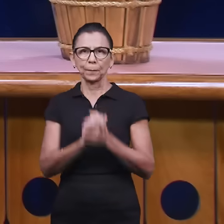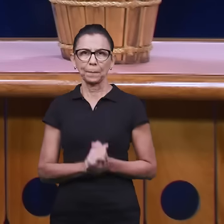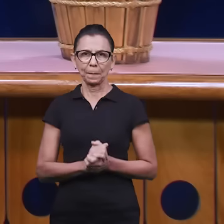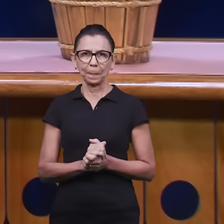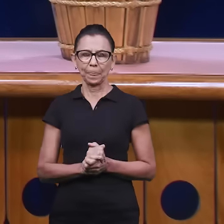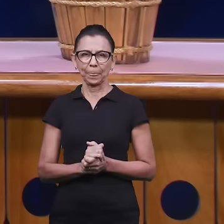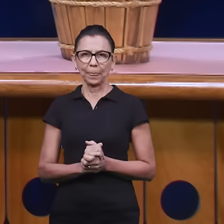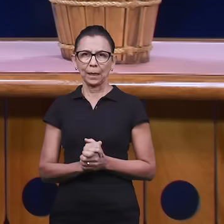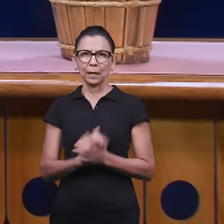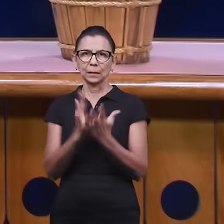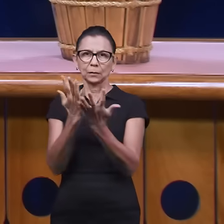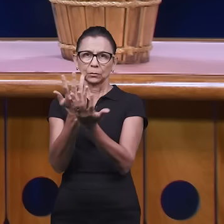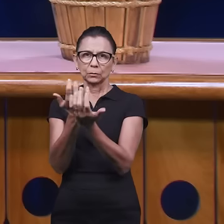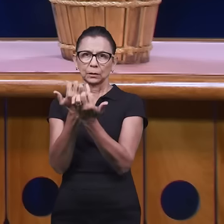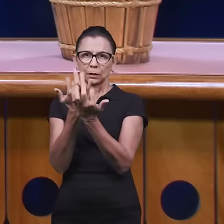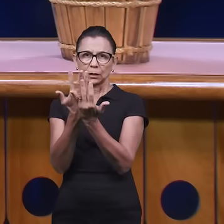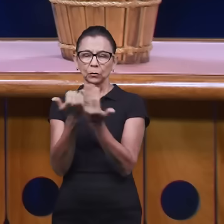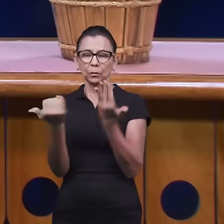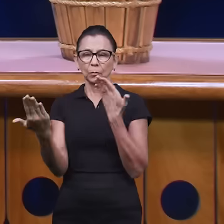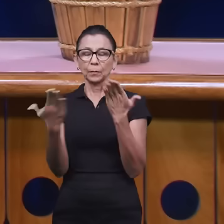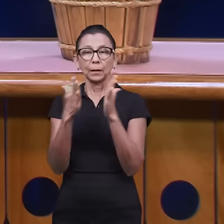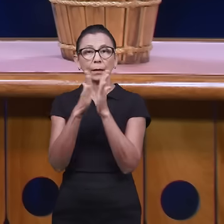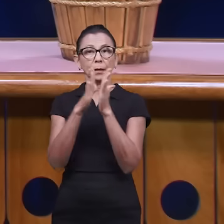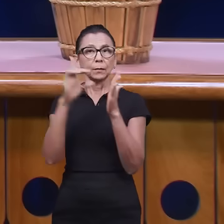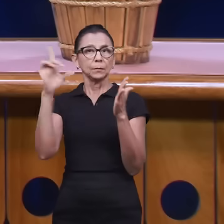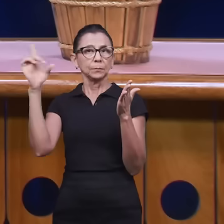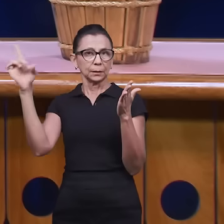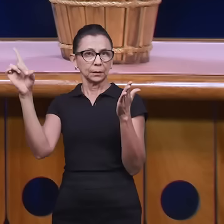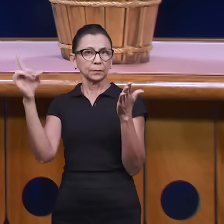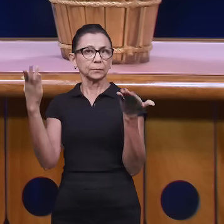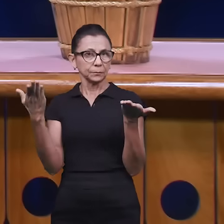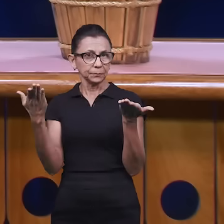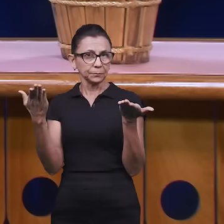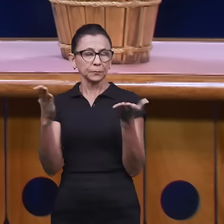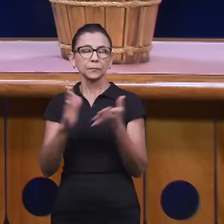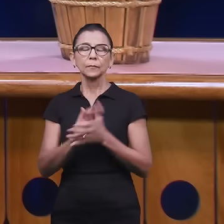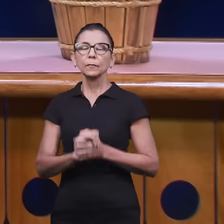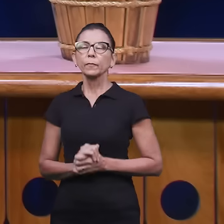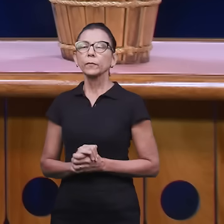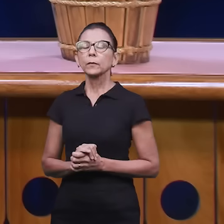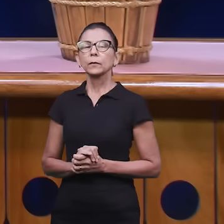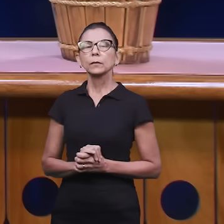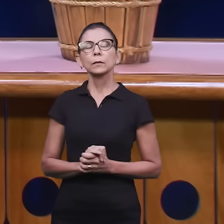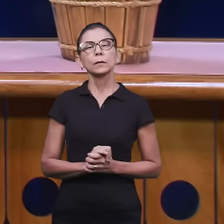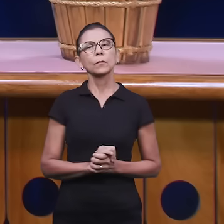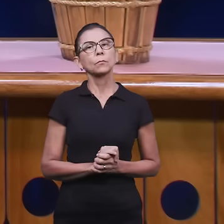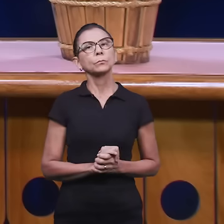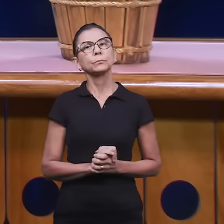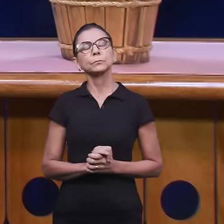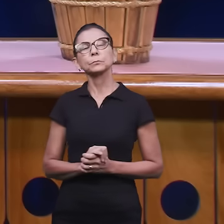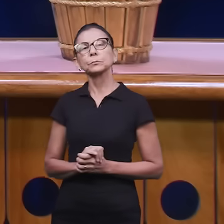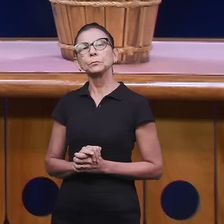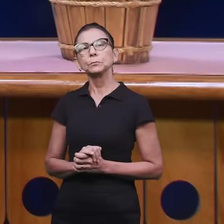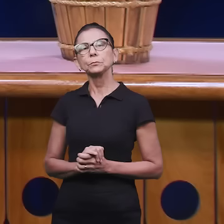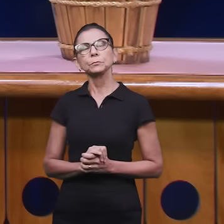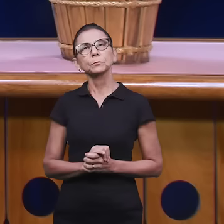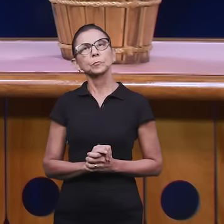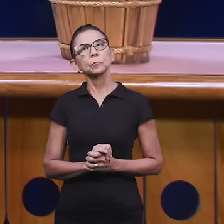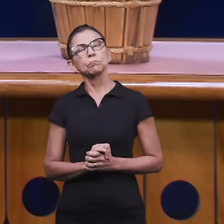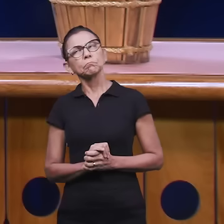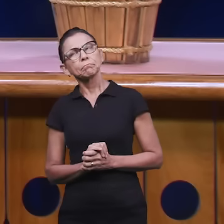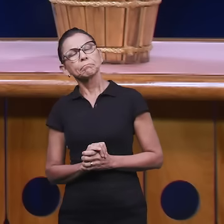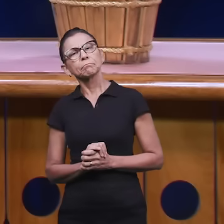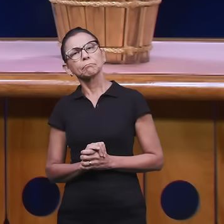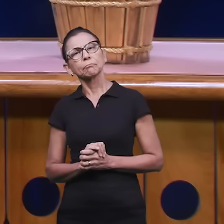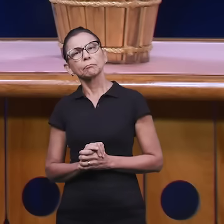palavra. O trigo é tipo da palavra, não é? E o que acontecia com o